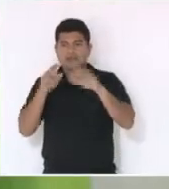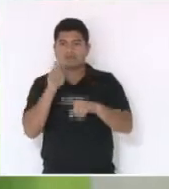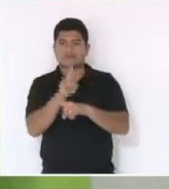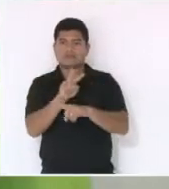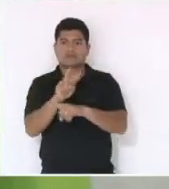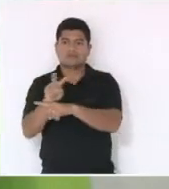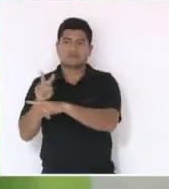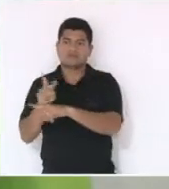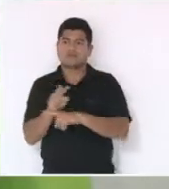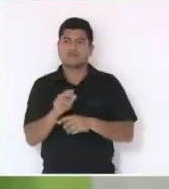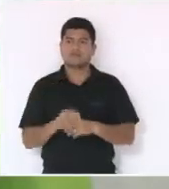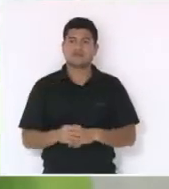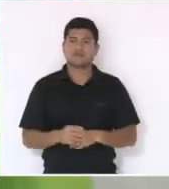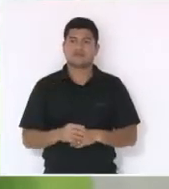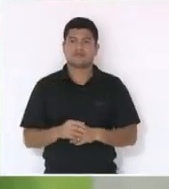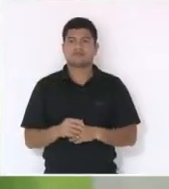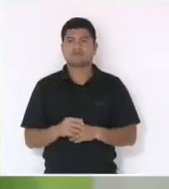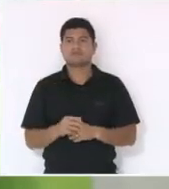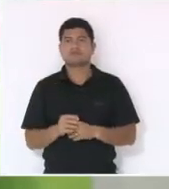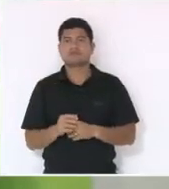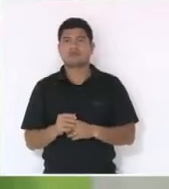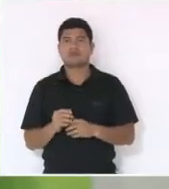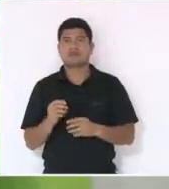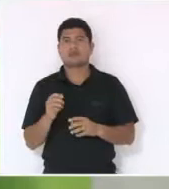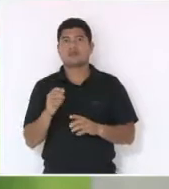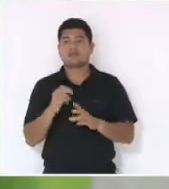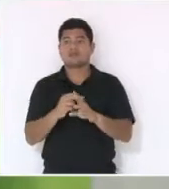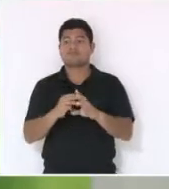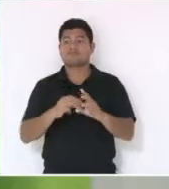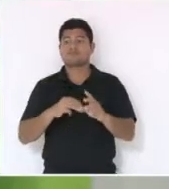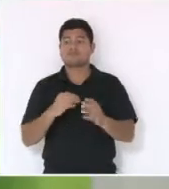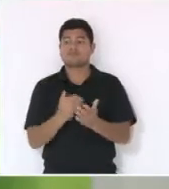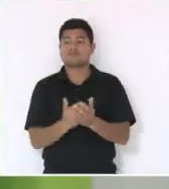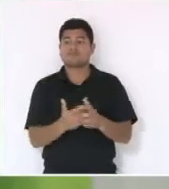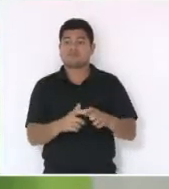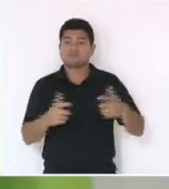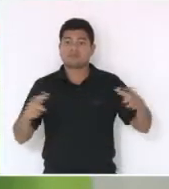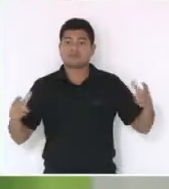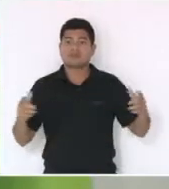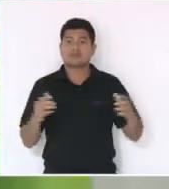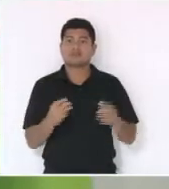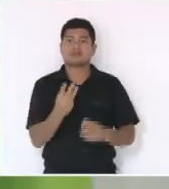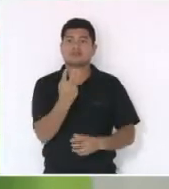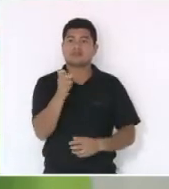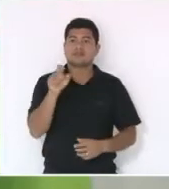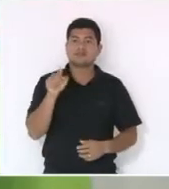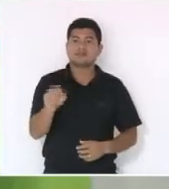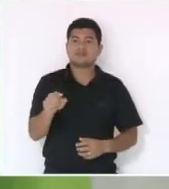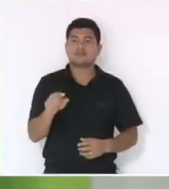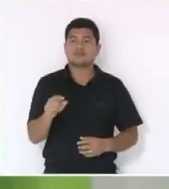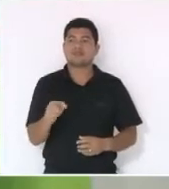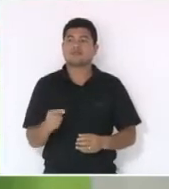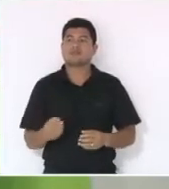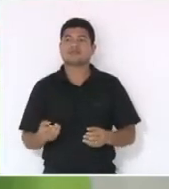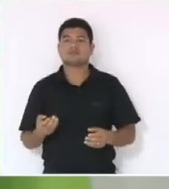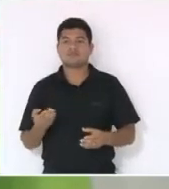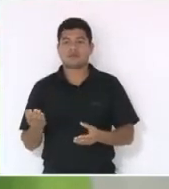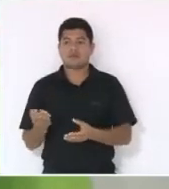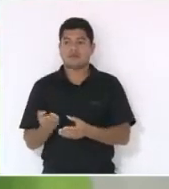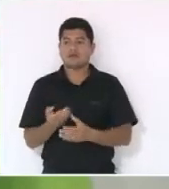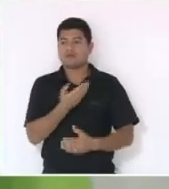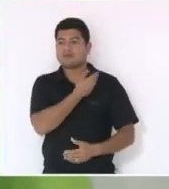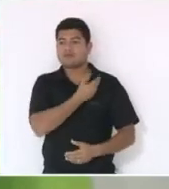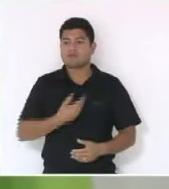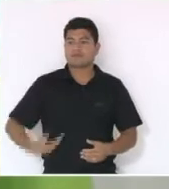Há previsão de ampliação em mais 3 mil num processo anunciado aí pelo governador